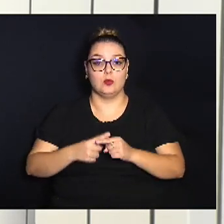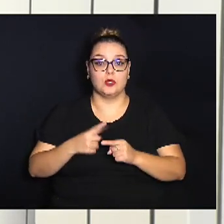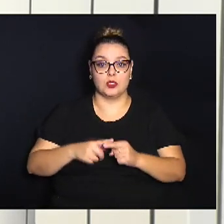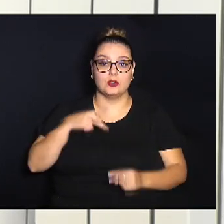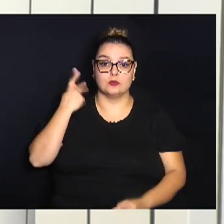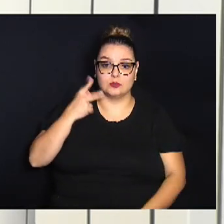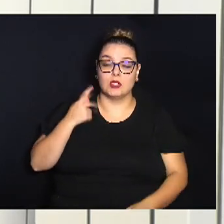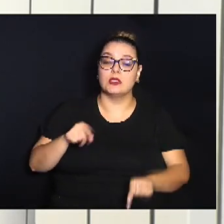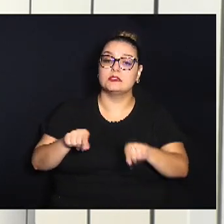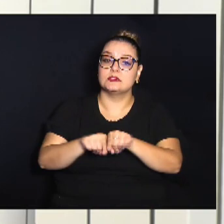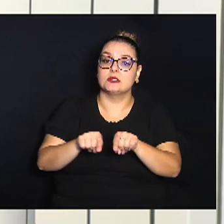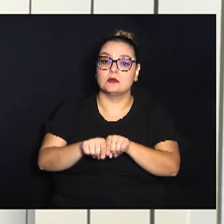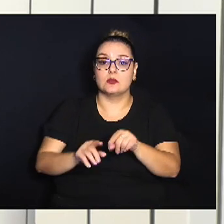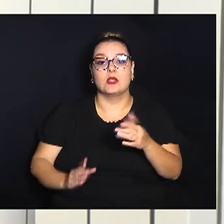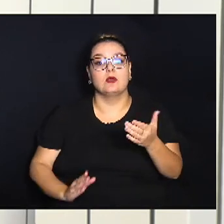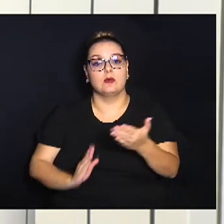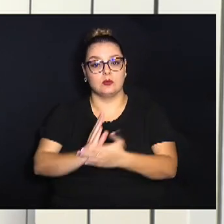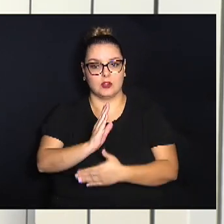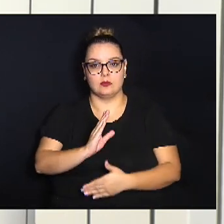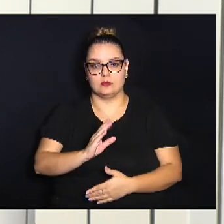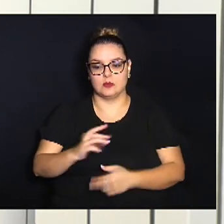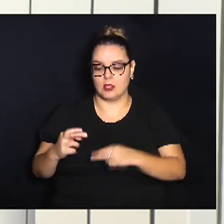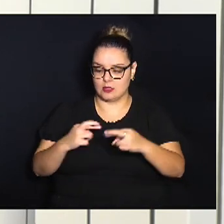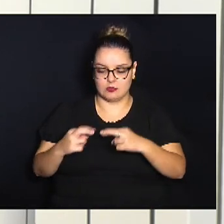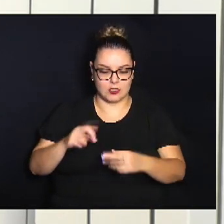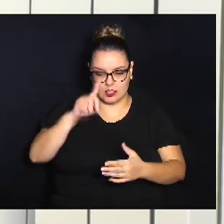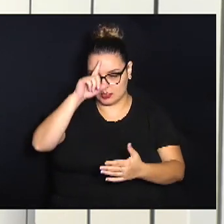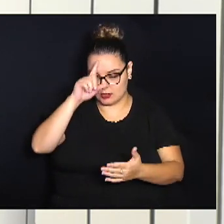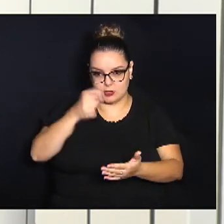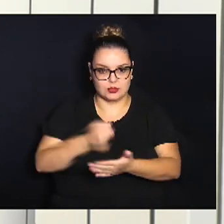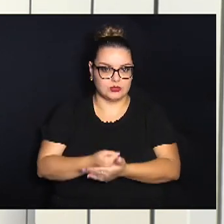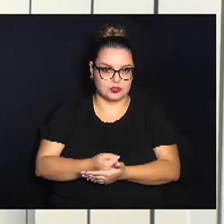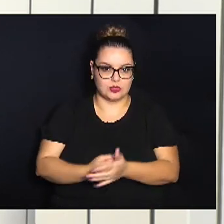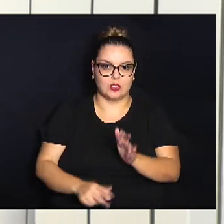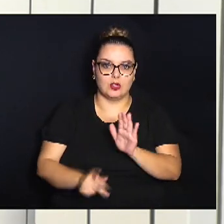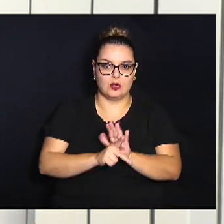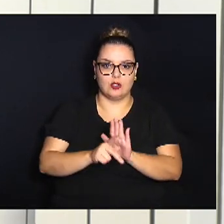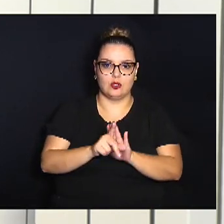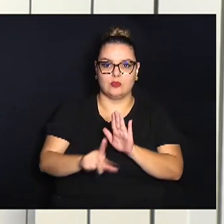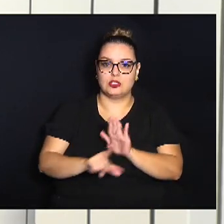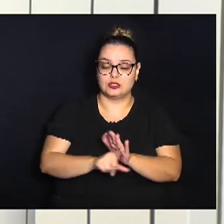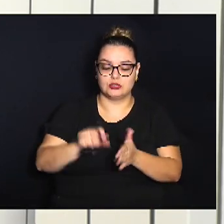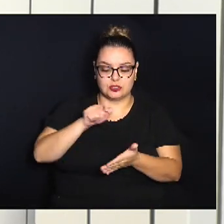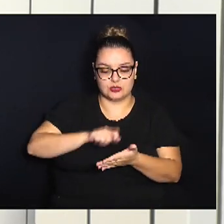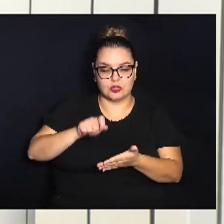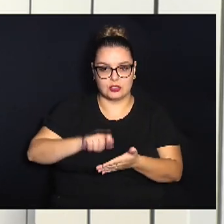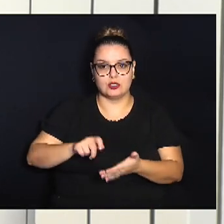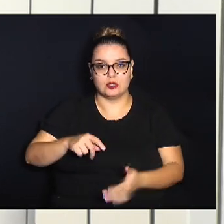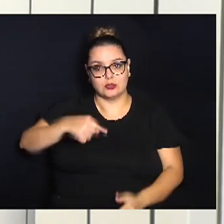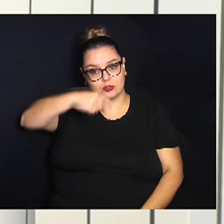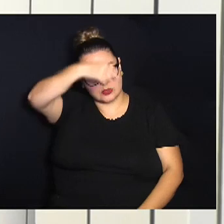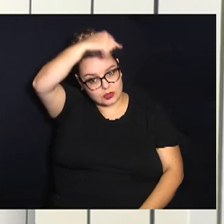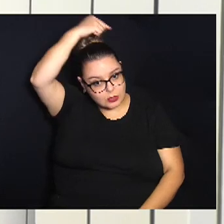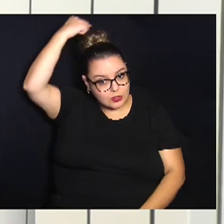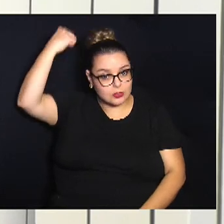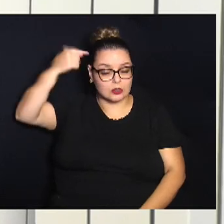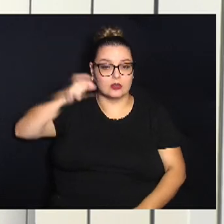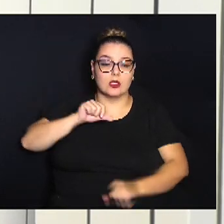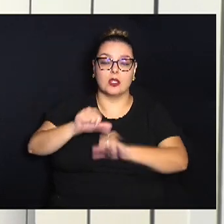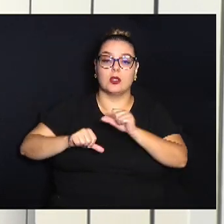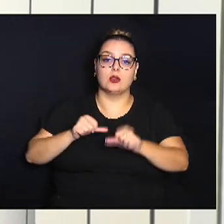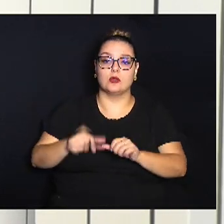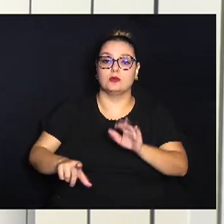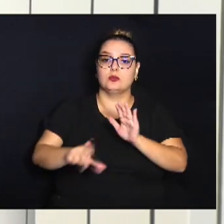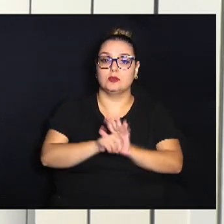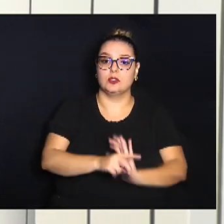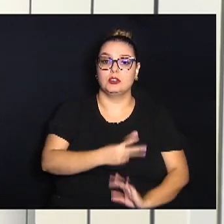vereadores também aprovaram, em análise definitiva, projeto de lei de autoria do vereador Paulo Gaspar, que altera uma lei